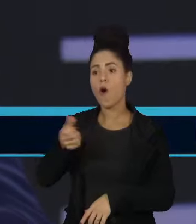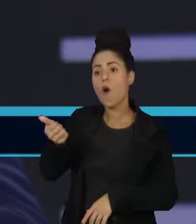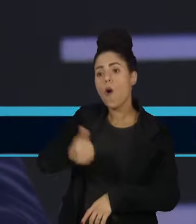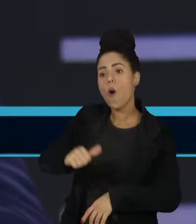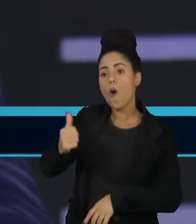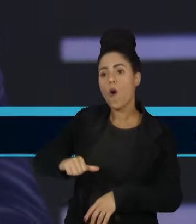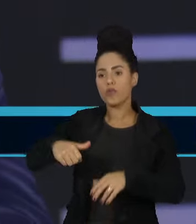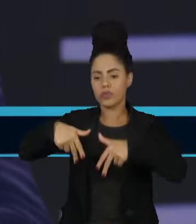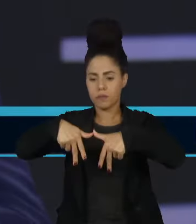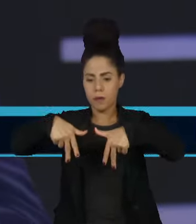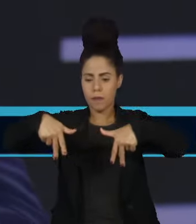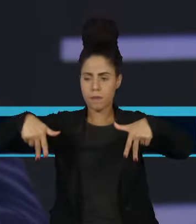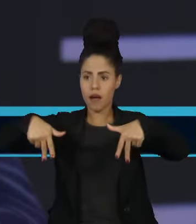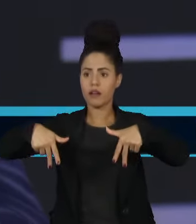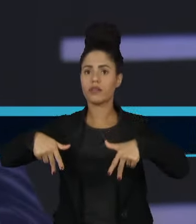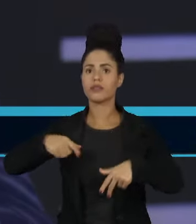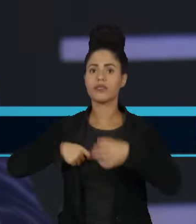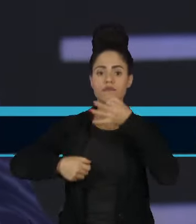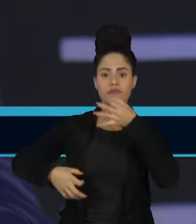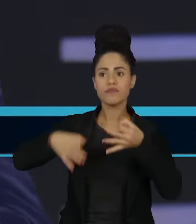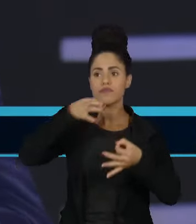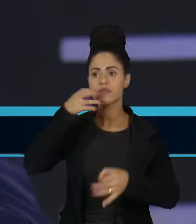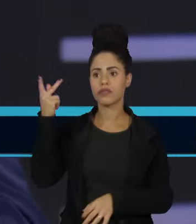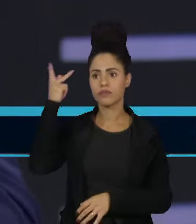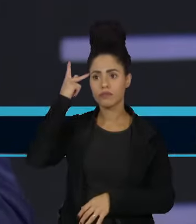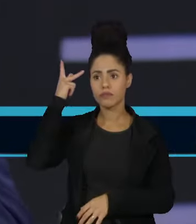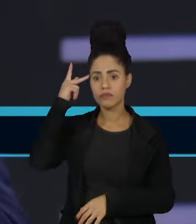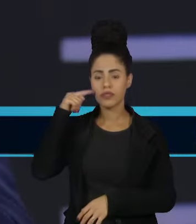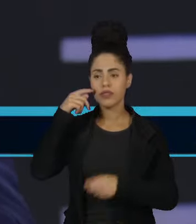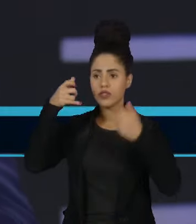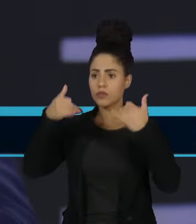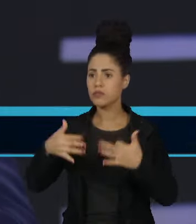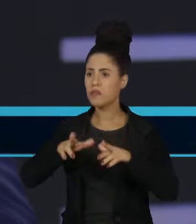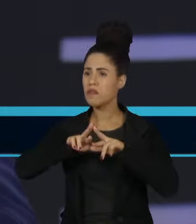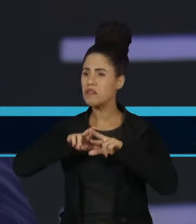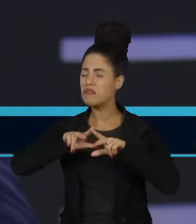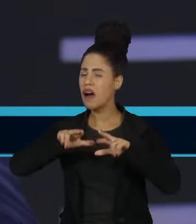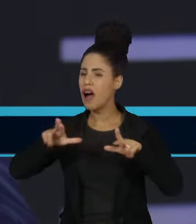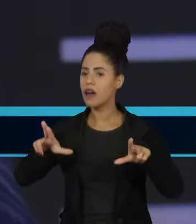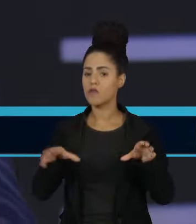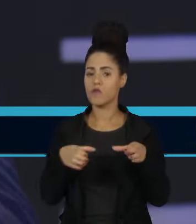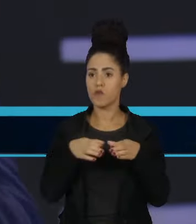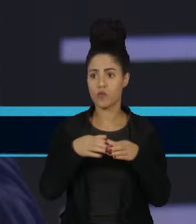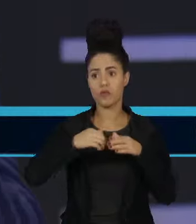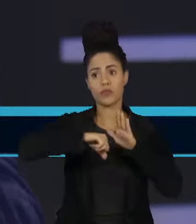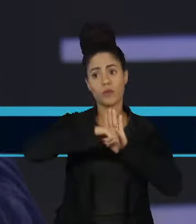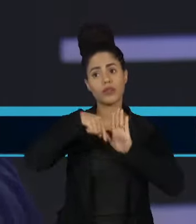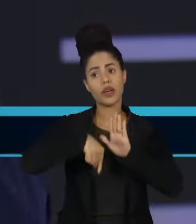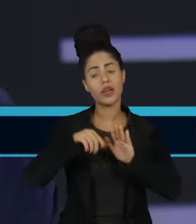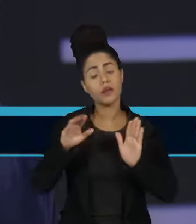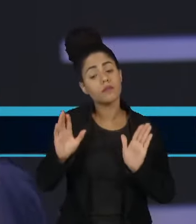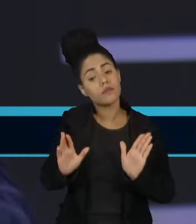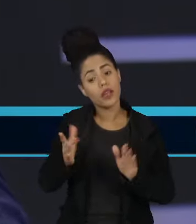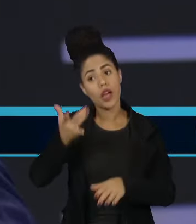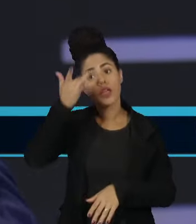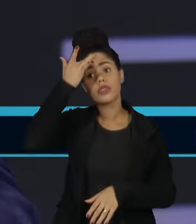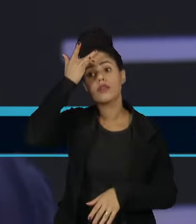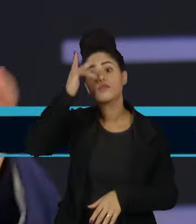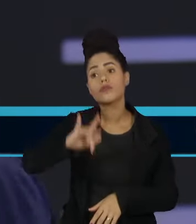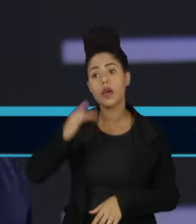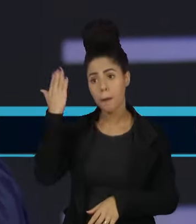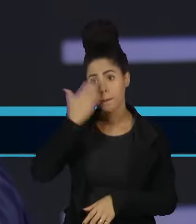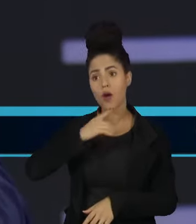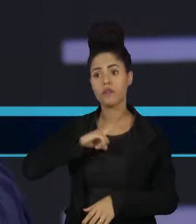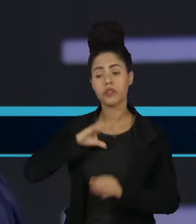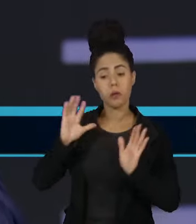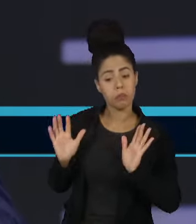nunca na história se discutiu tanto a cidade de São Paulo em debate, foi citado várias vezes uma organização criminosa aqui. Para o bem ou para o mal, não se sabe se tem provas ou não